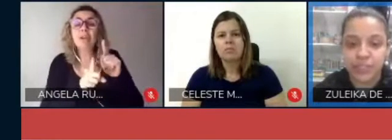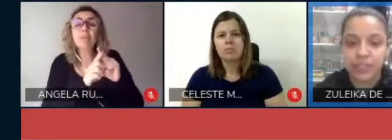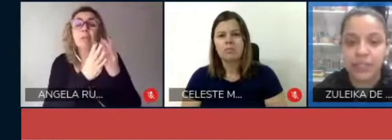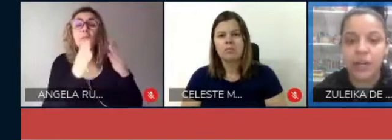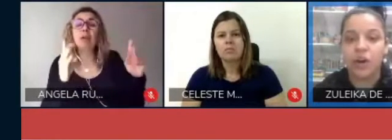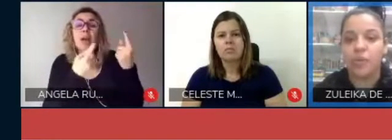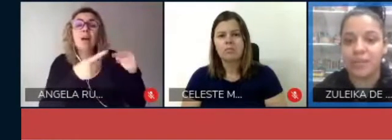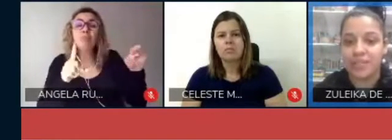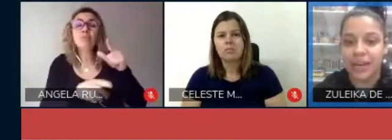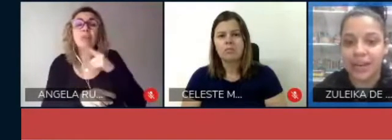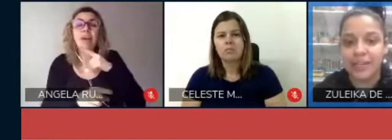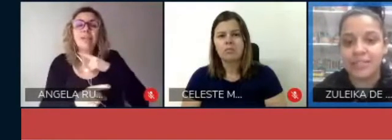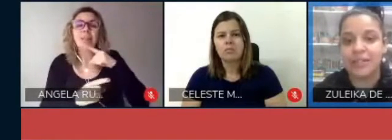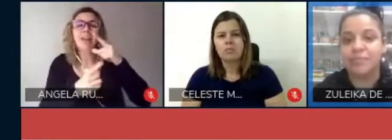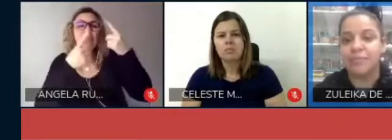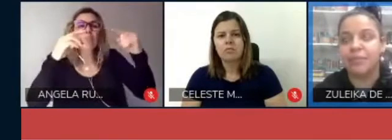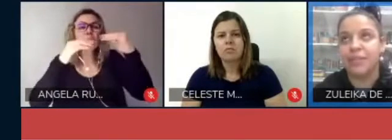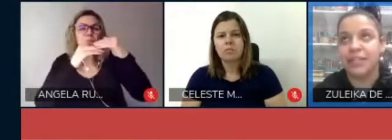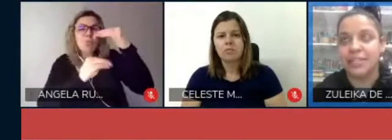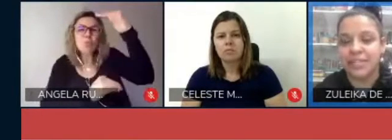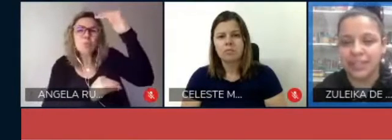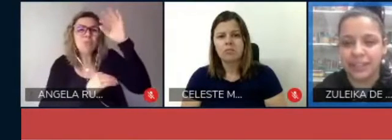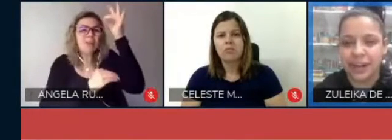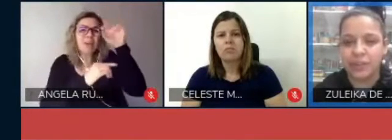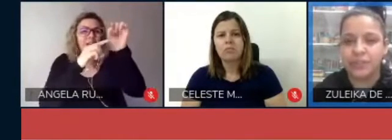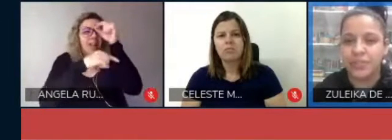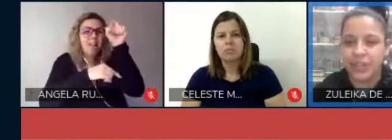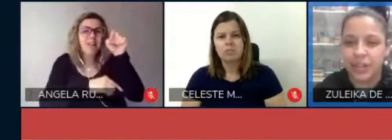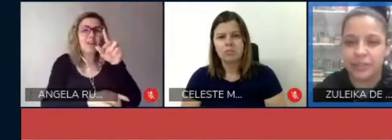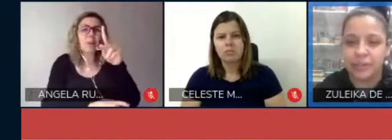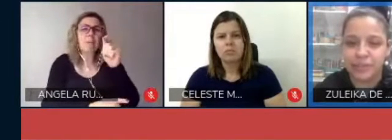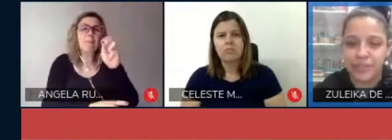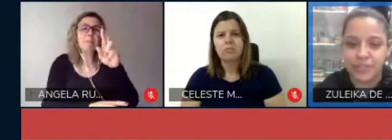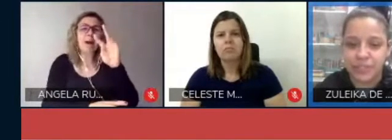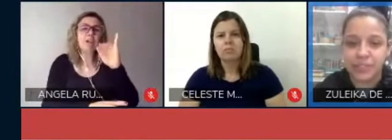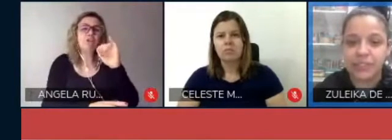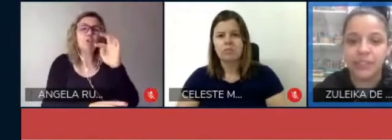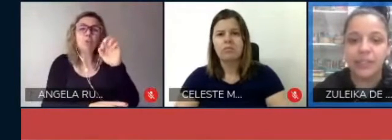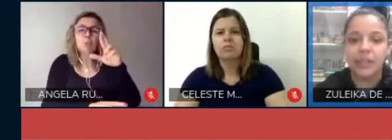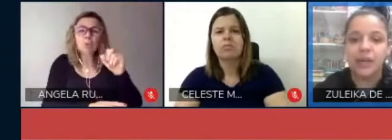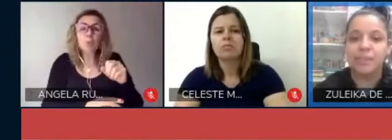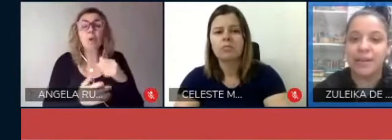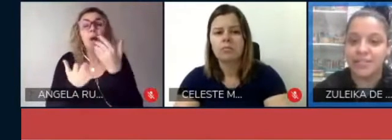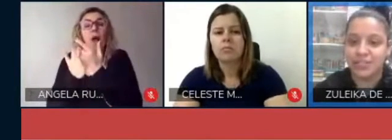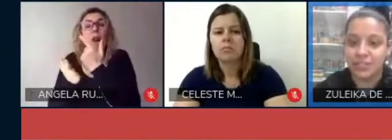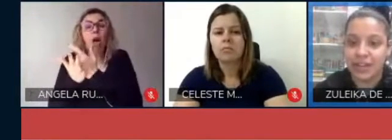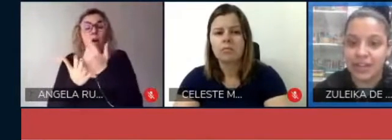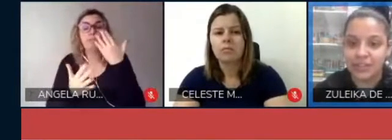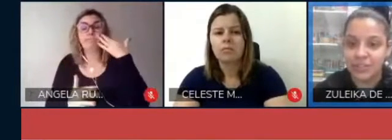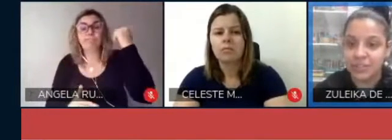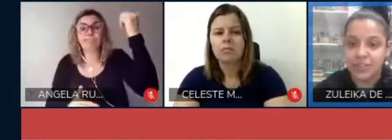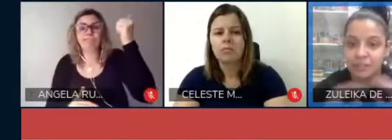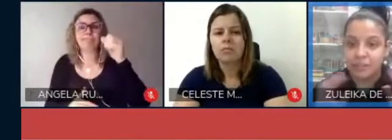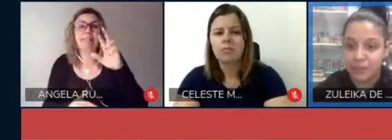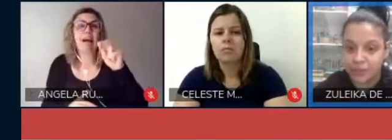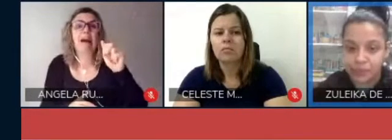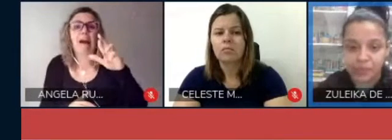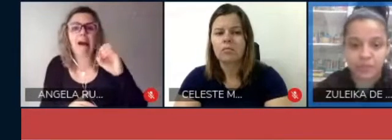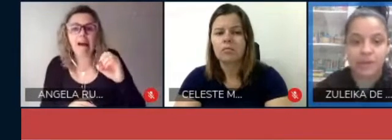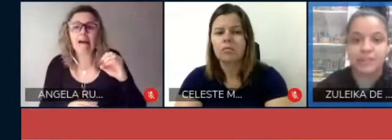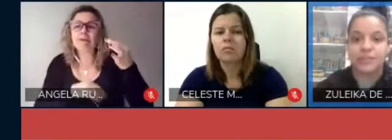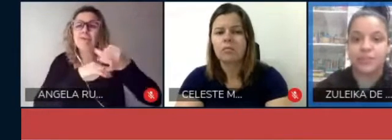Biblioteca da Música, obras raras, na Biblioteca Central, no Direito e na Medicina, bases de